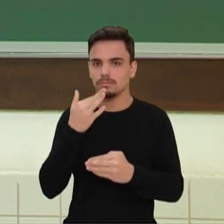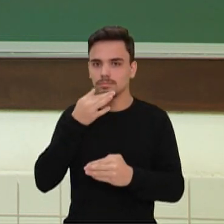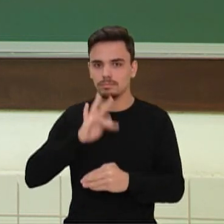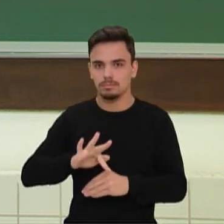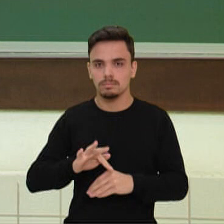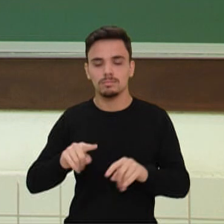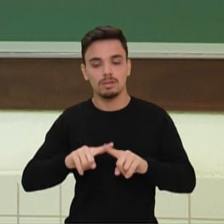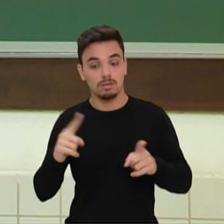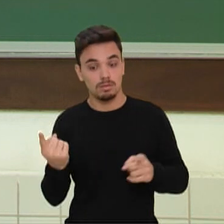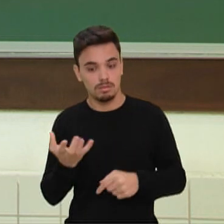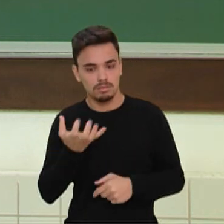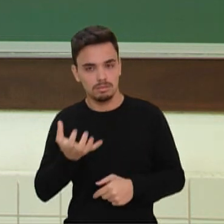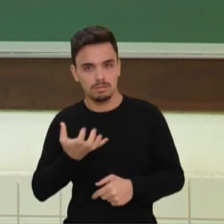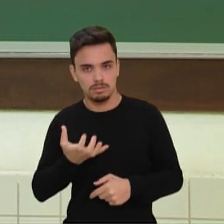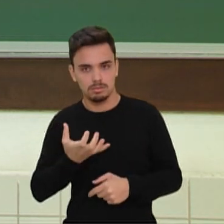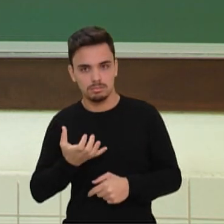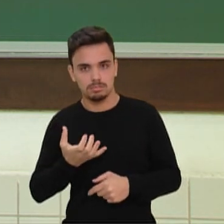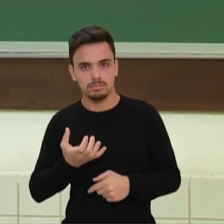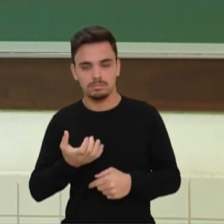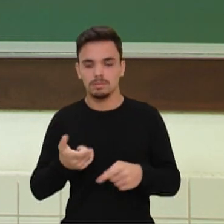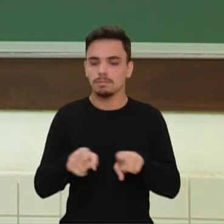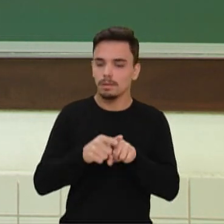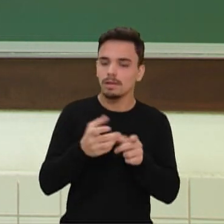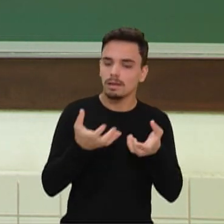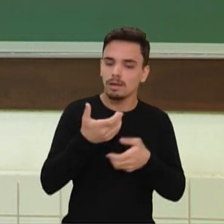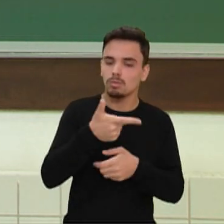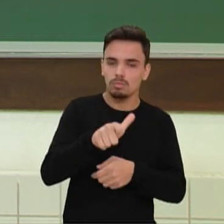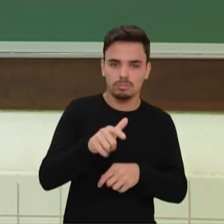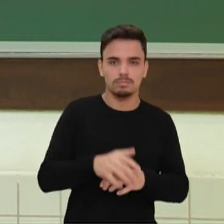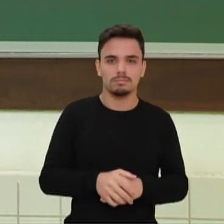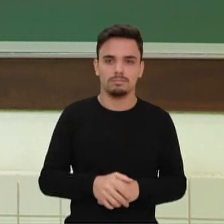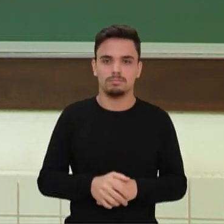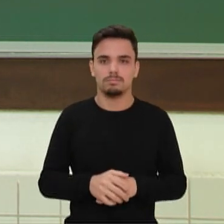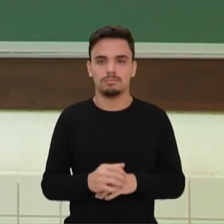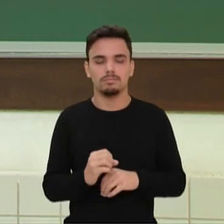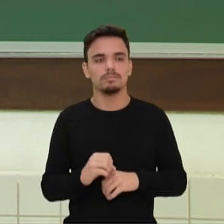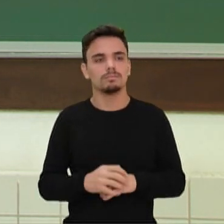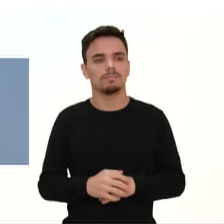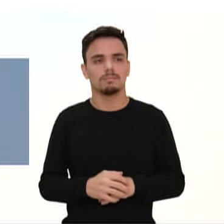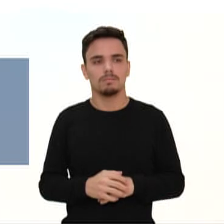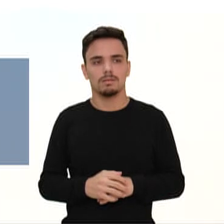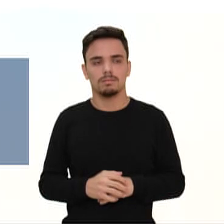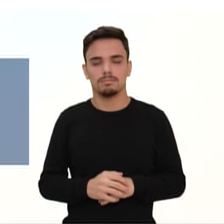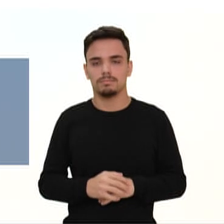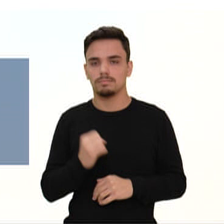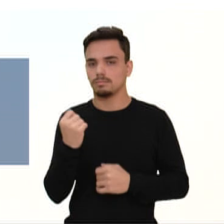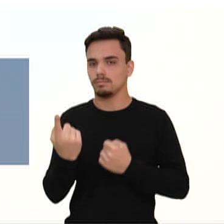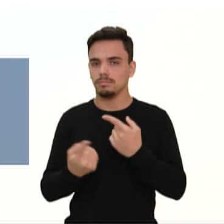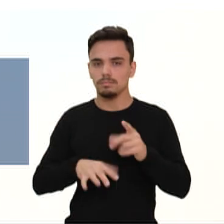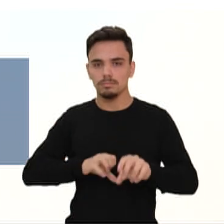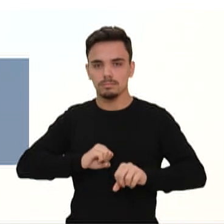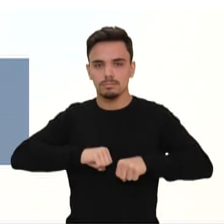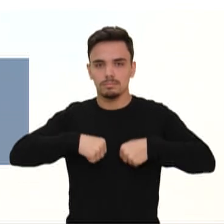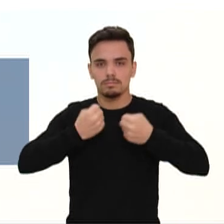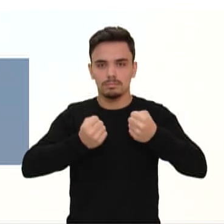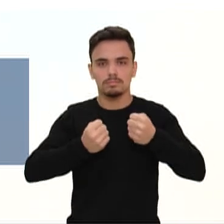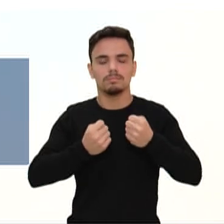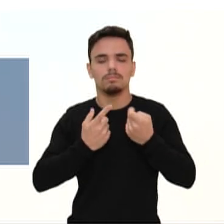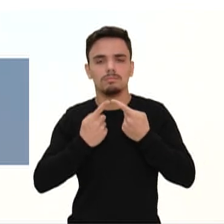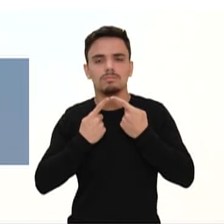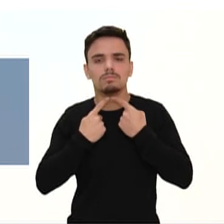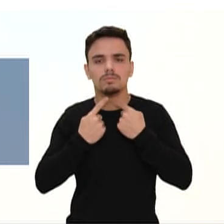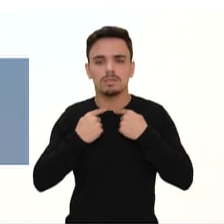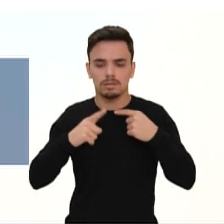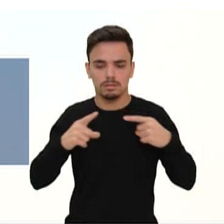coisa, mas também quer outra. Então, alguns impulsos são assimilados por outros impulsos para